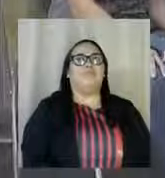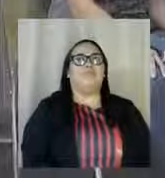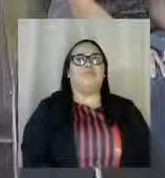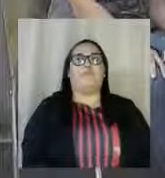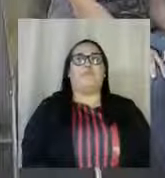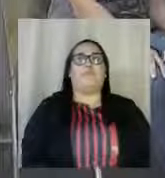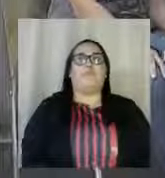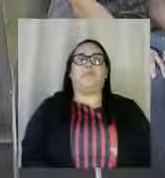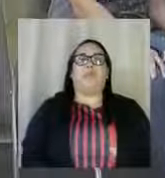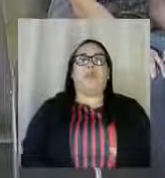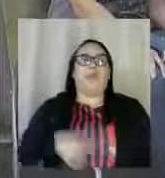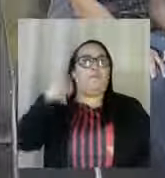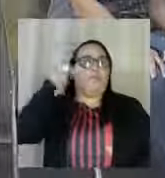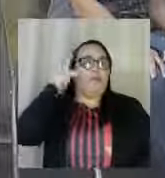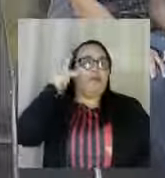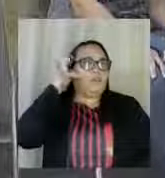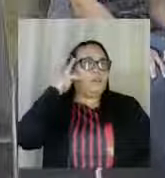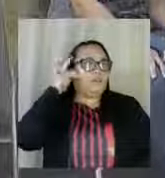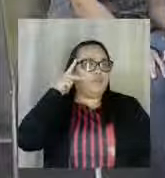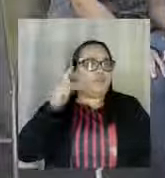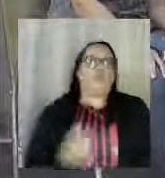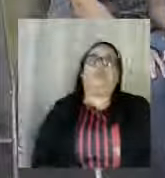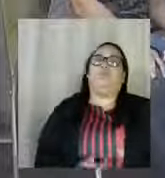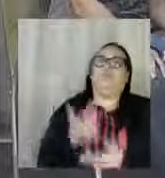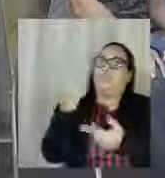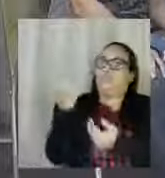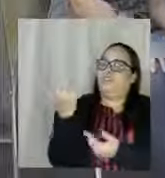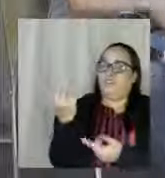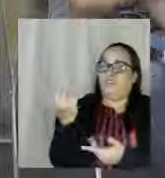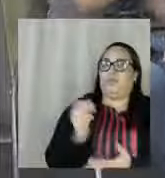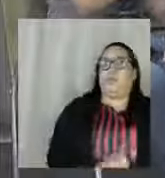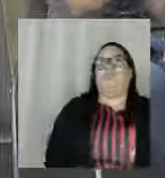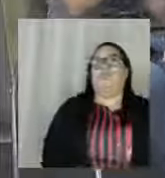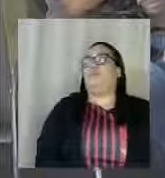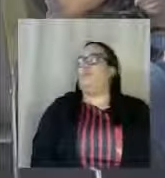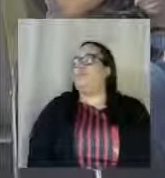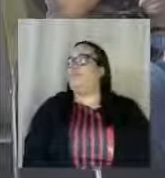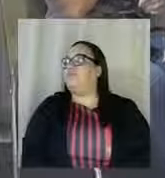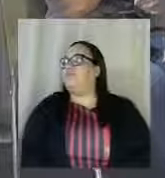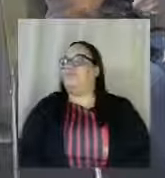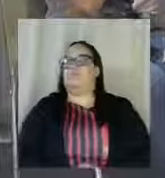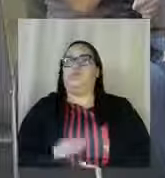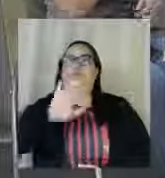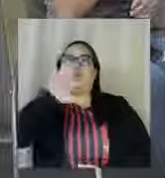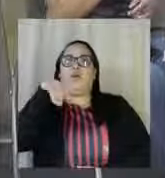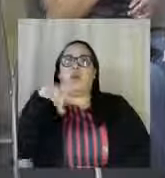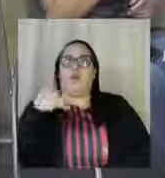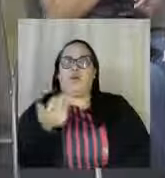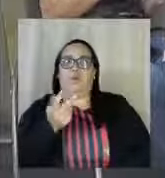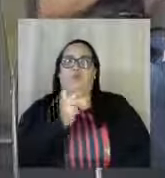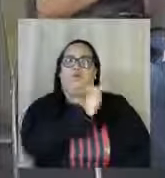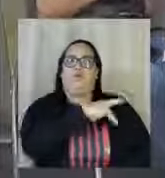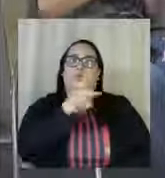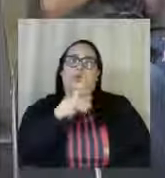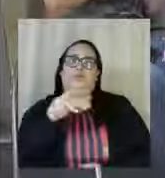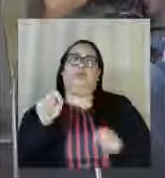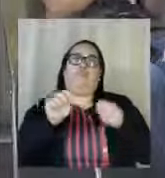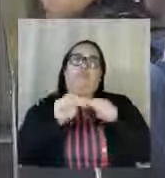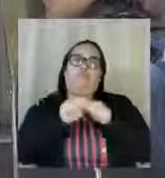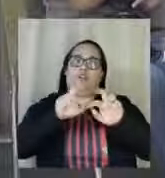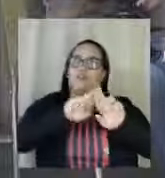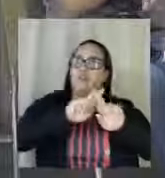Isso. A Paloma, a mesma pergunta vai seguir para todas elas. Qual o professor que fez diferença na tua